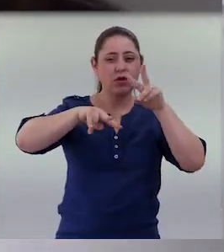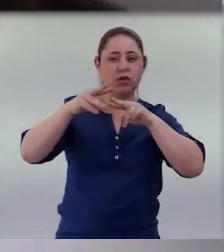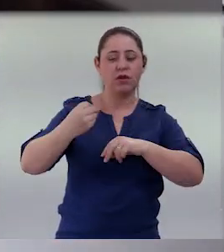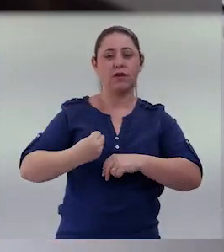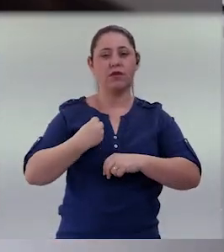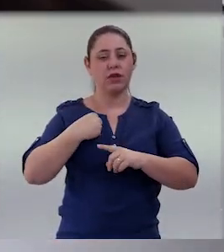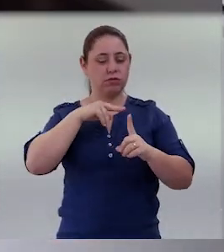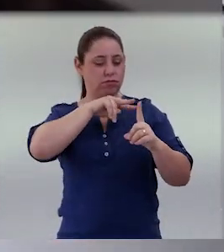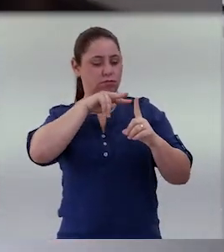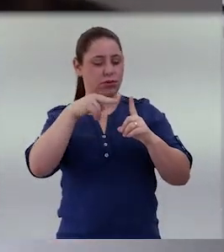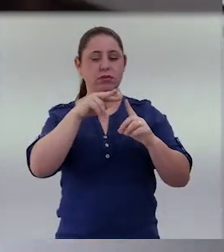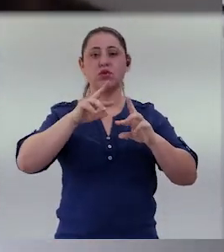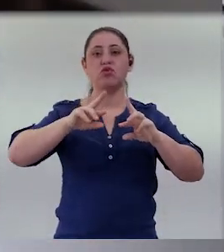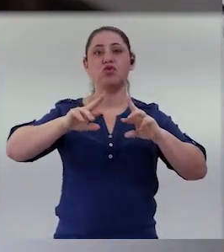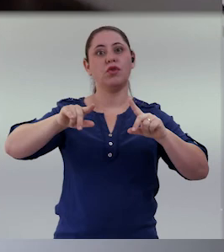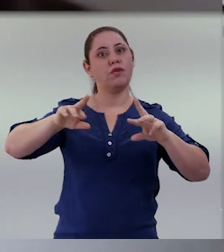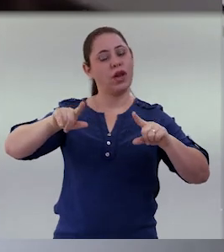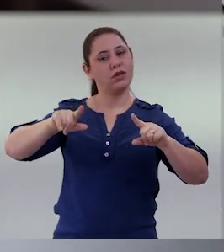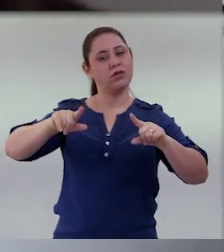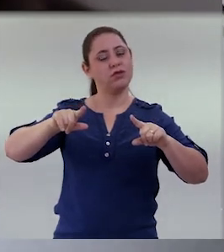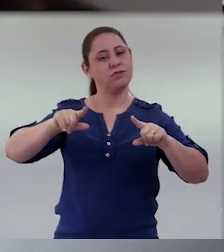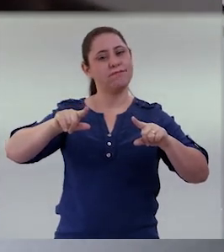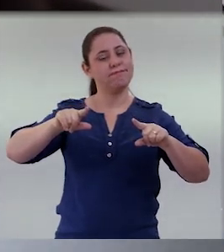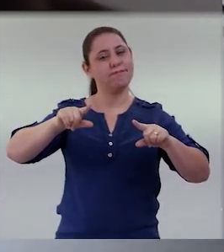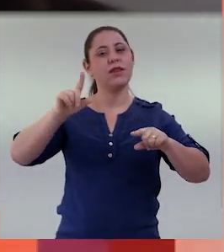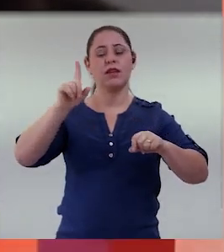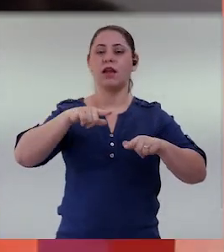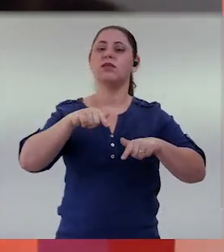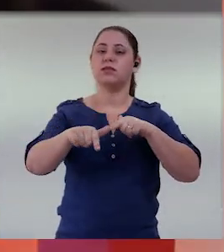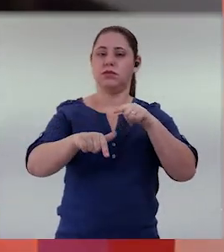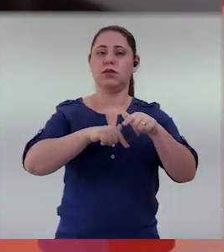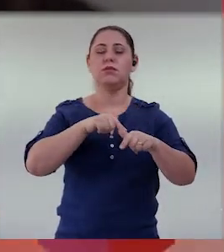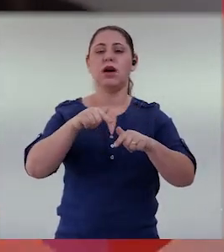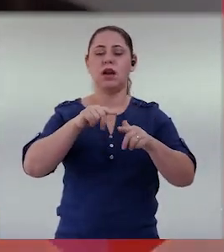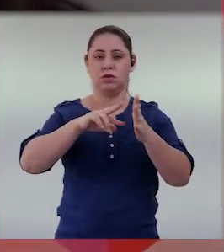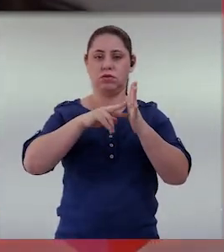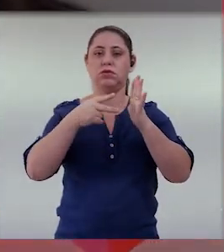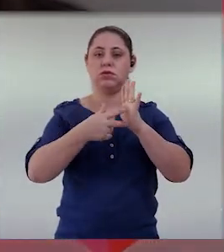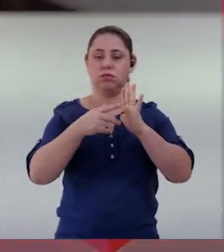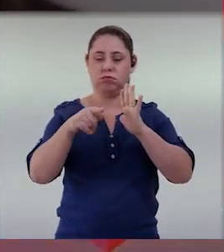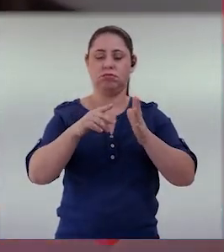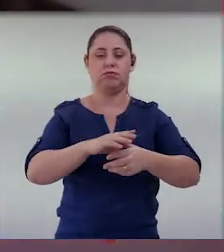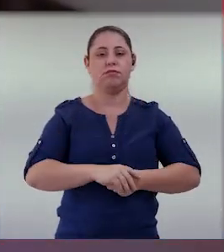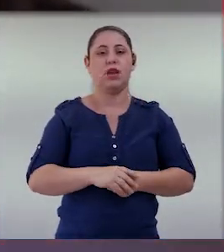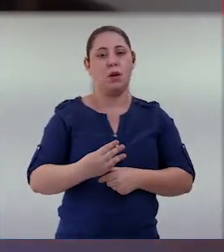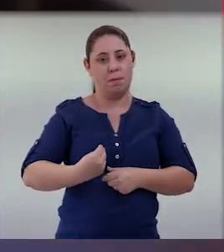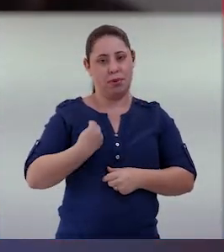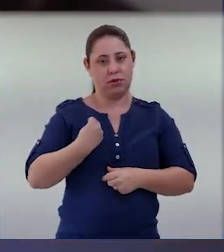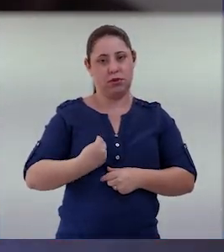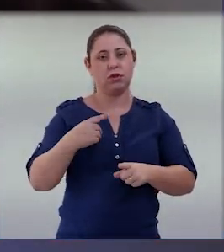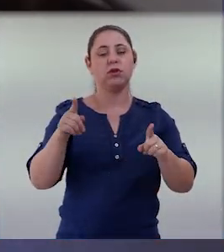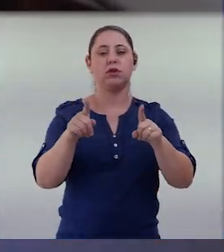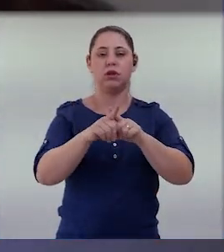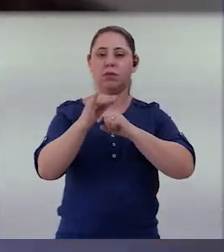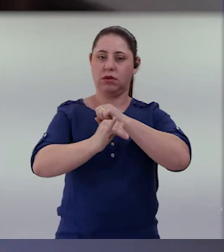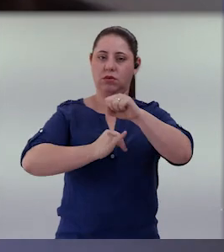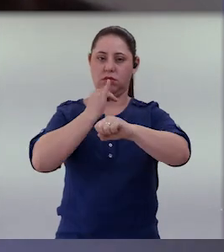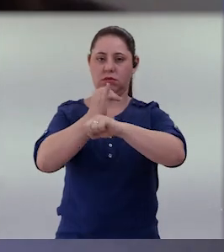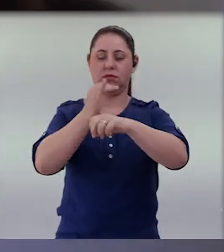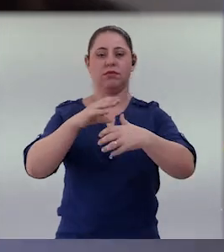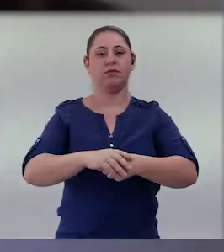a pessoa veja a vida de uma perspectiva diferente. Então, a gente está trabalhando nesse sentido,